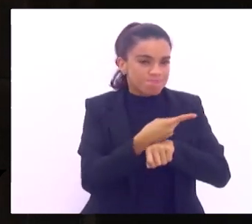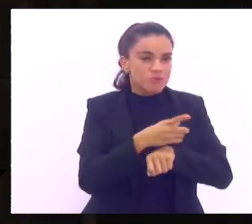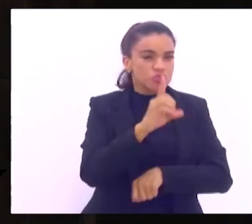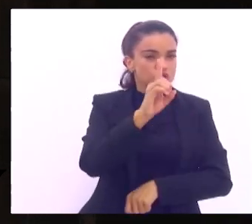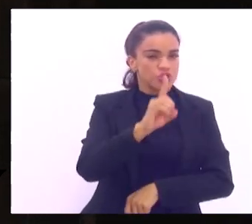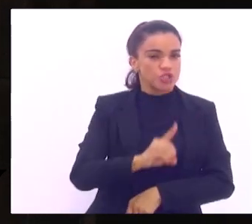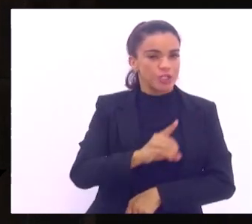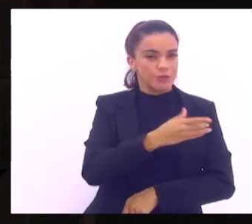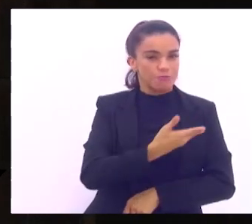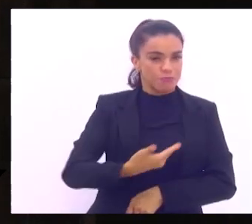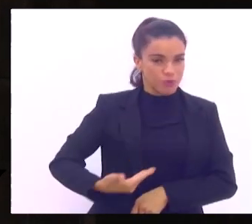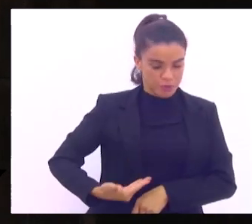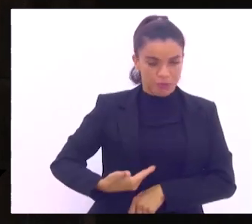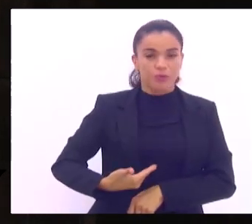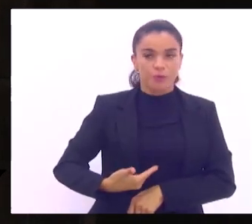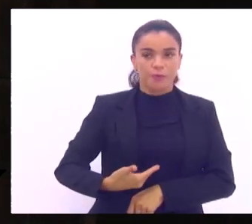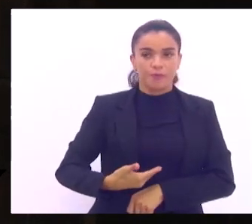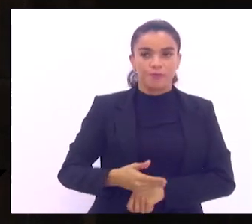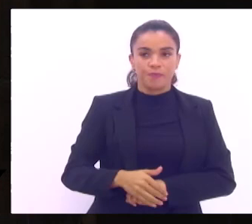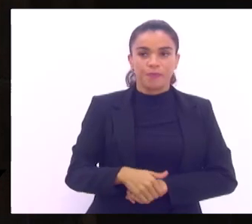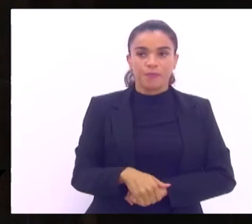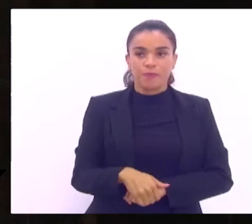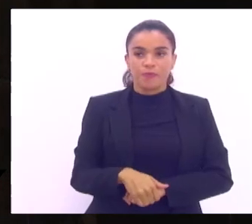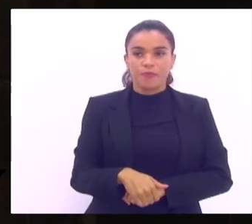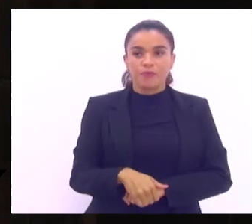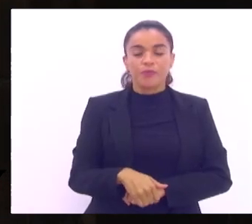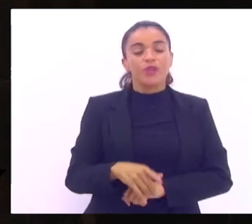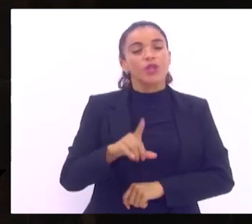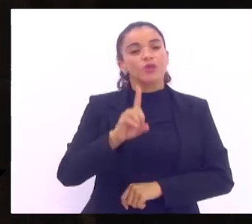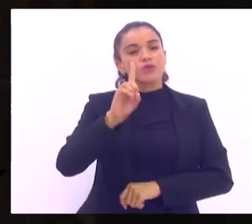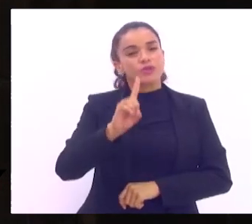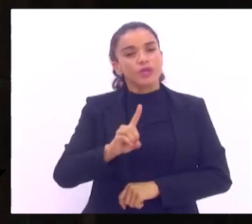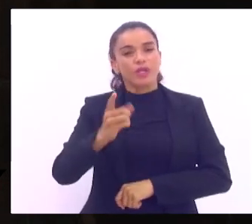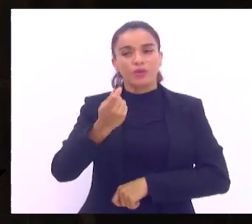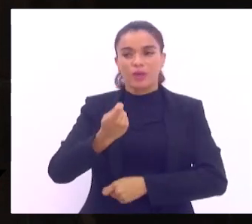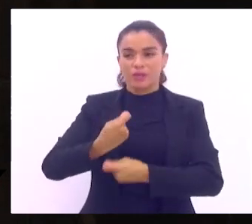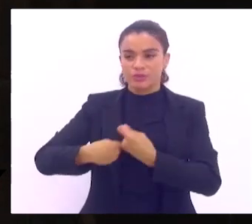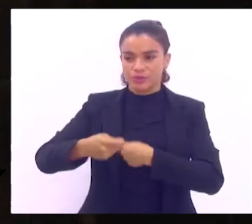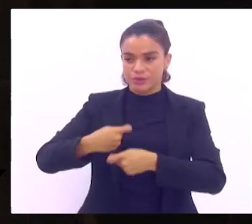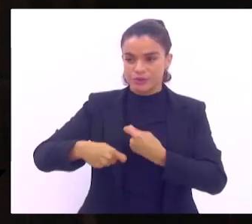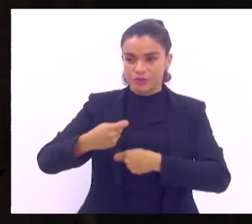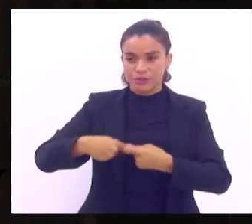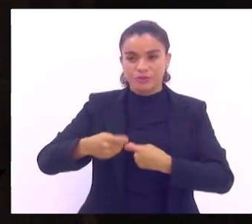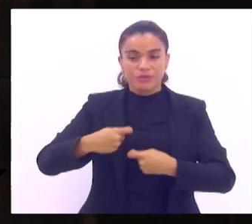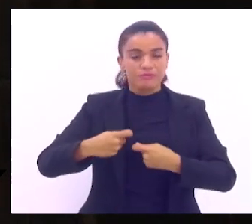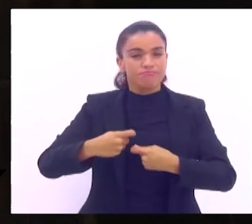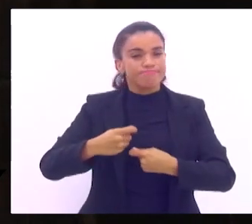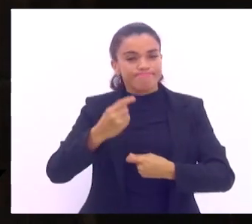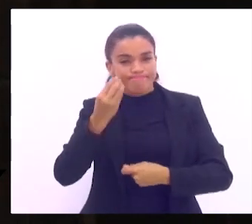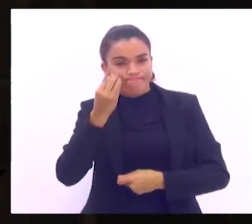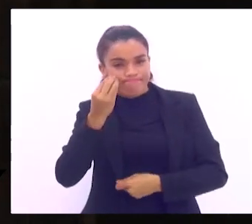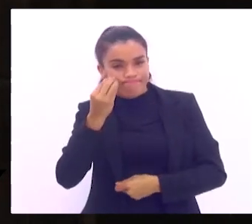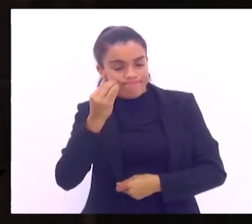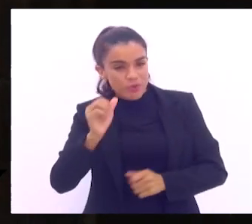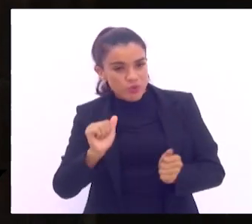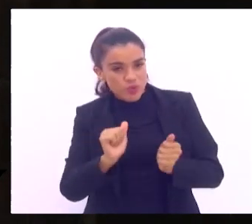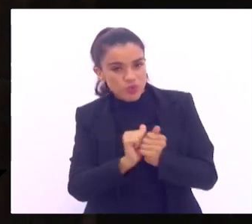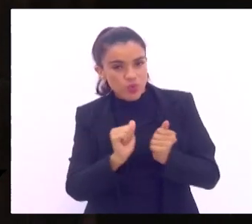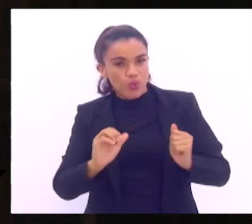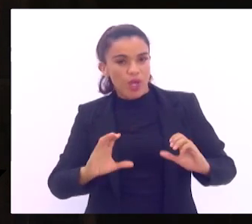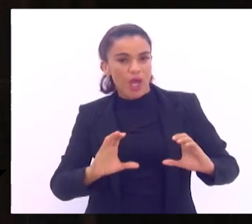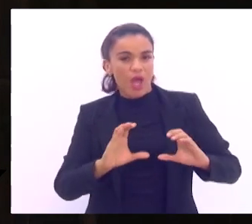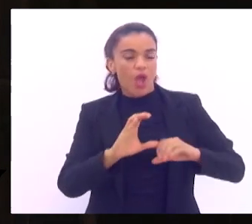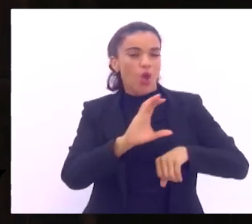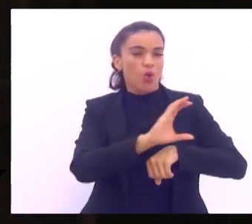público, presidente Vlamir, e o direito administrativo, tá? Buscamos ali, junto à Constituição Federal,